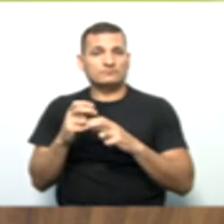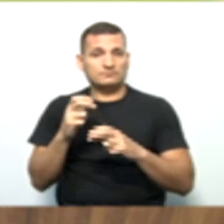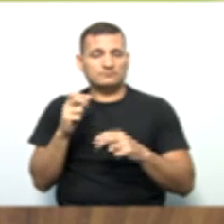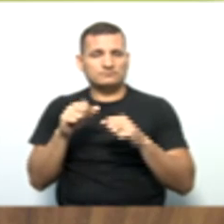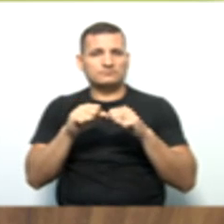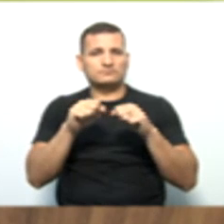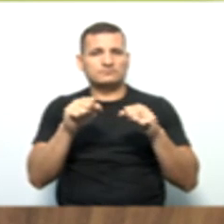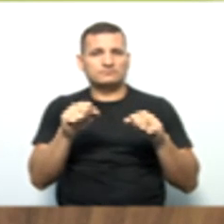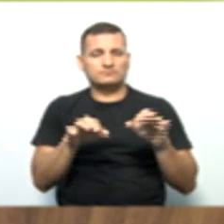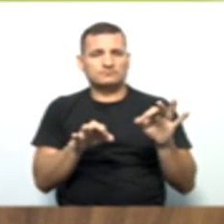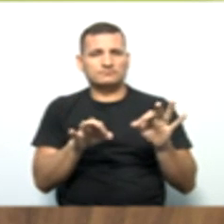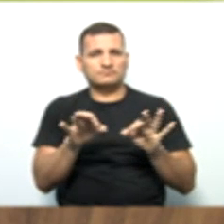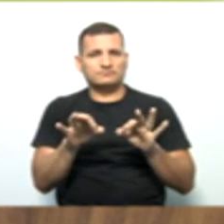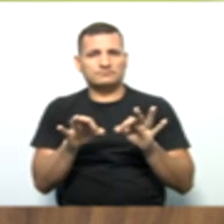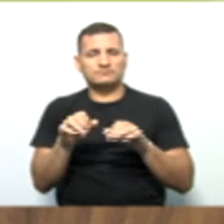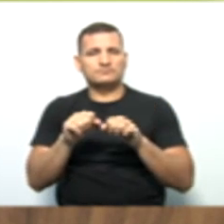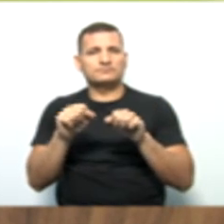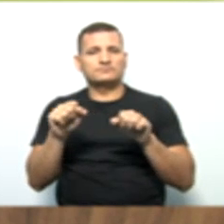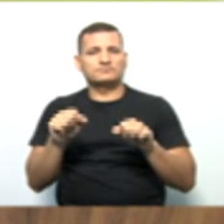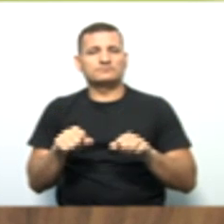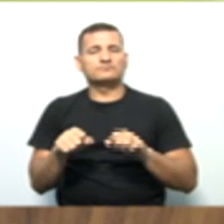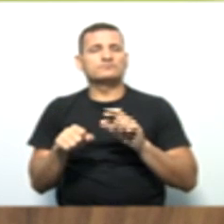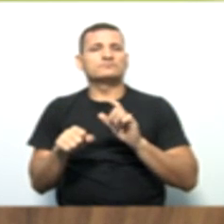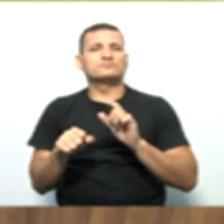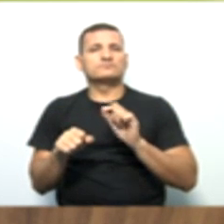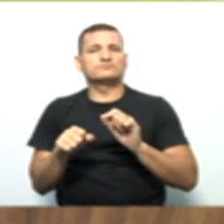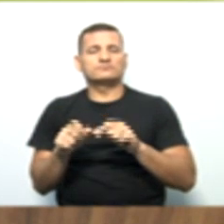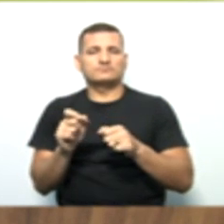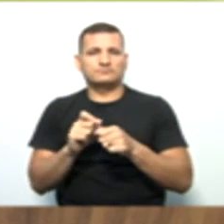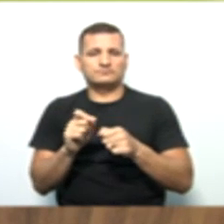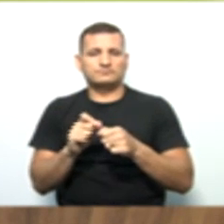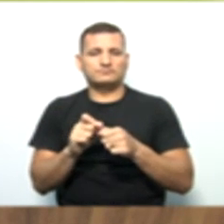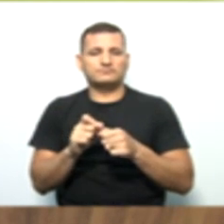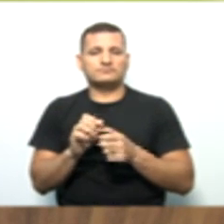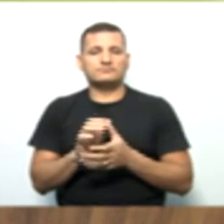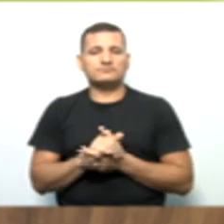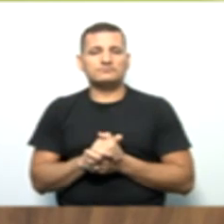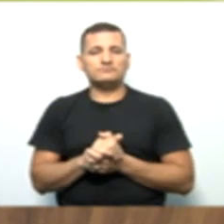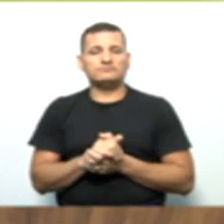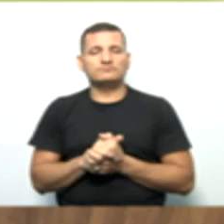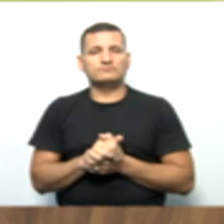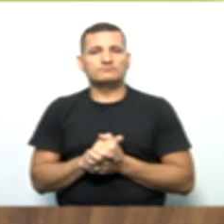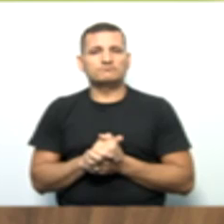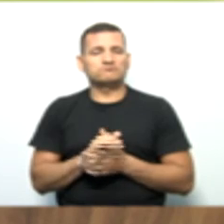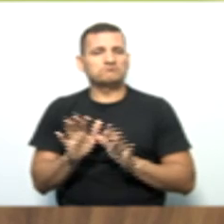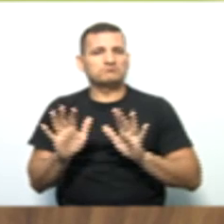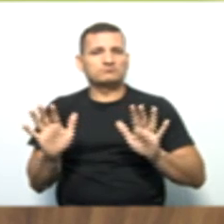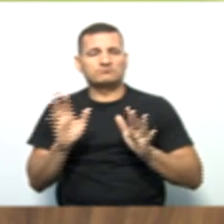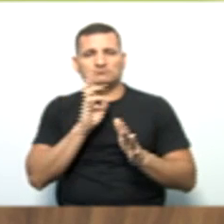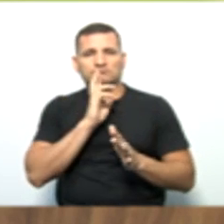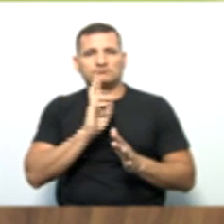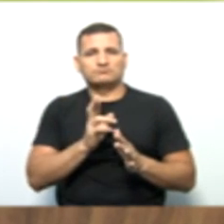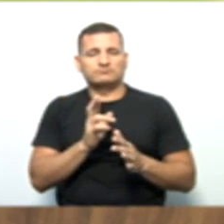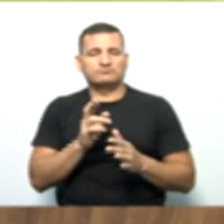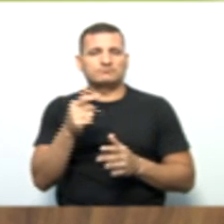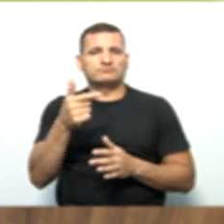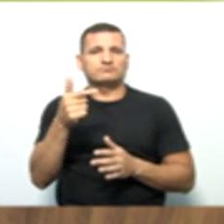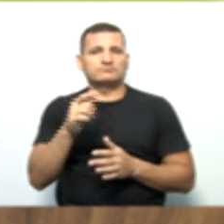que deve ser construído. E essas foram as nossas contribuições para a resposta número 2,